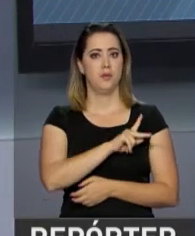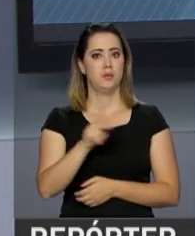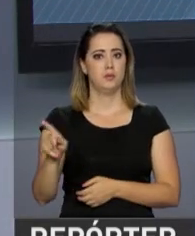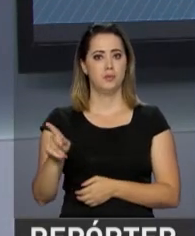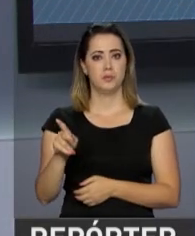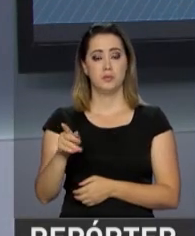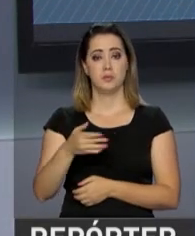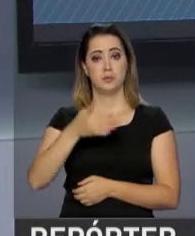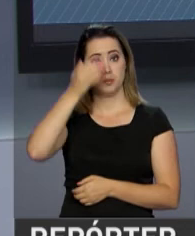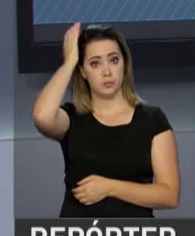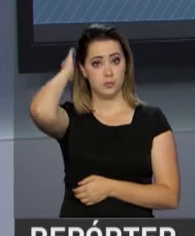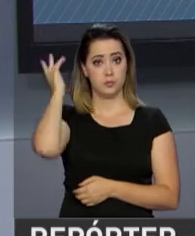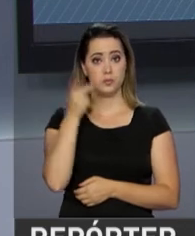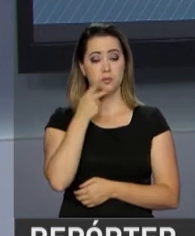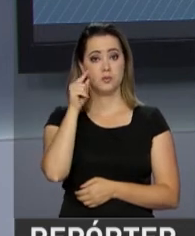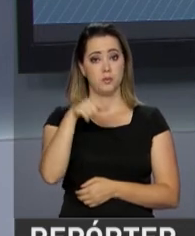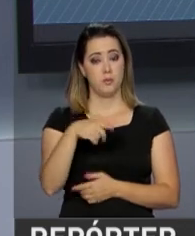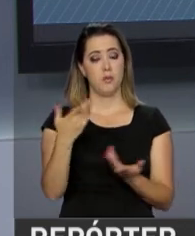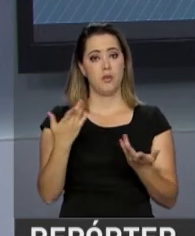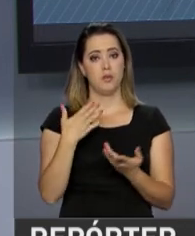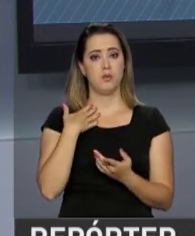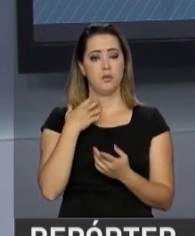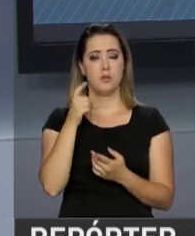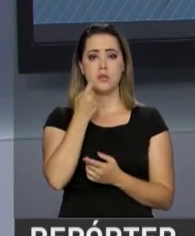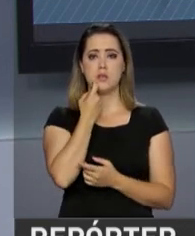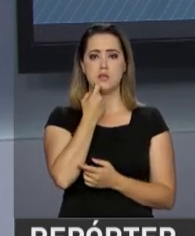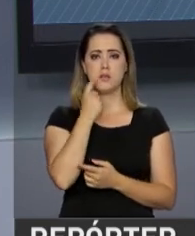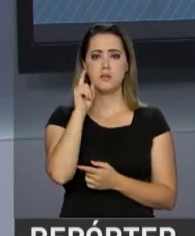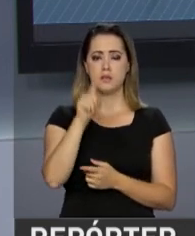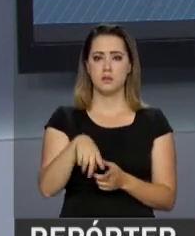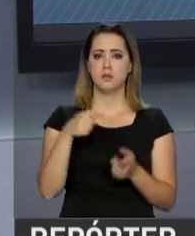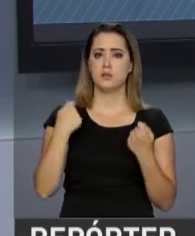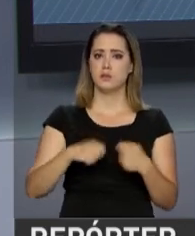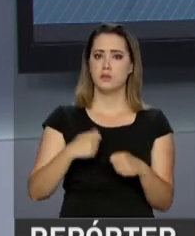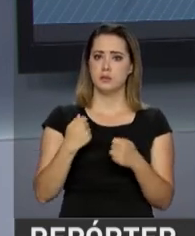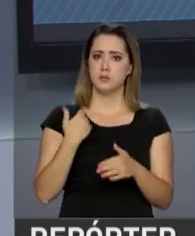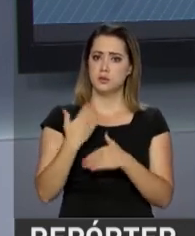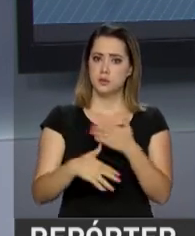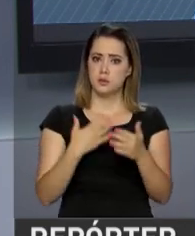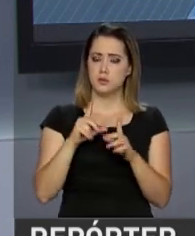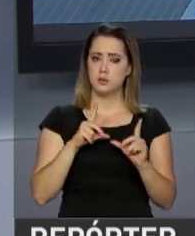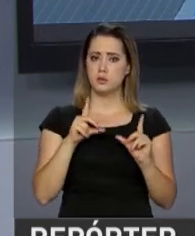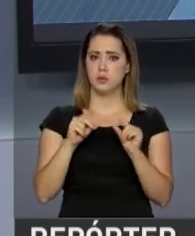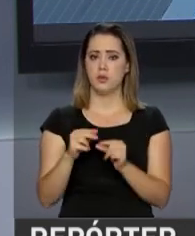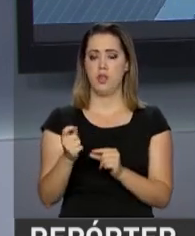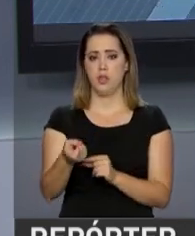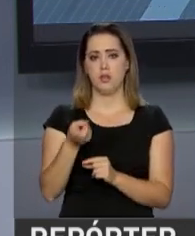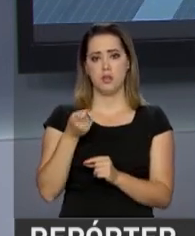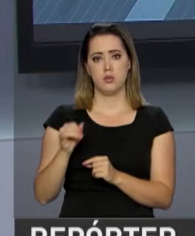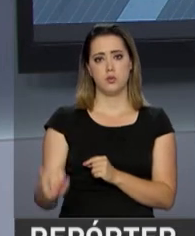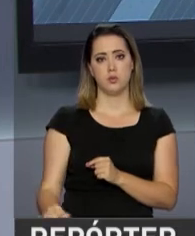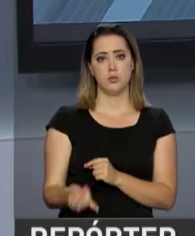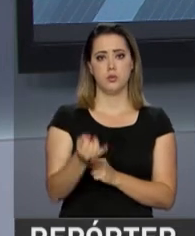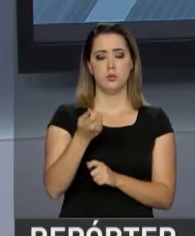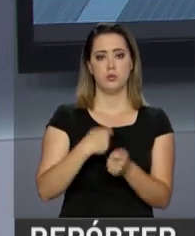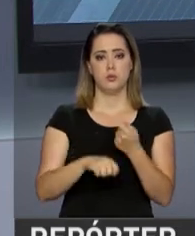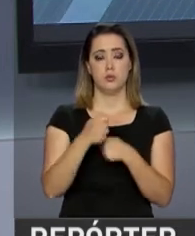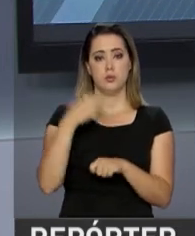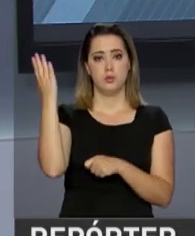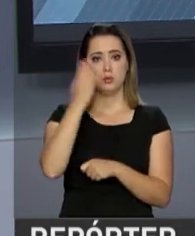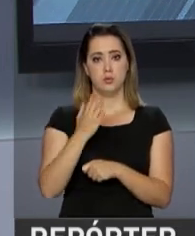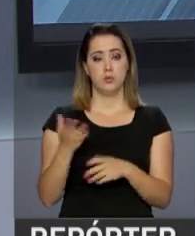ilan goldfajn afirmou nesta sexta feira que é preciso manter os esforços para reduzir a taxa básica de juros da economia brasileira